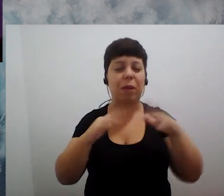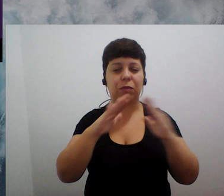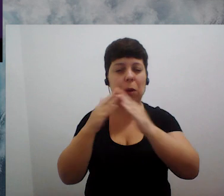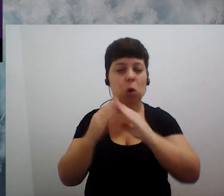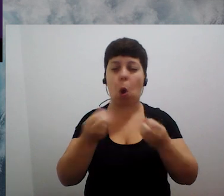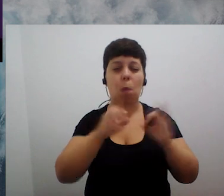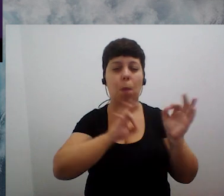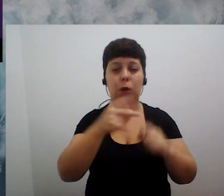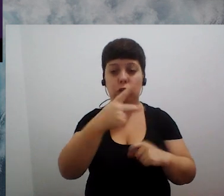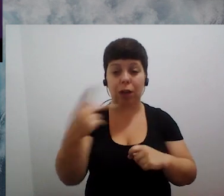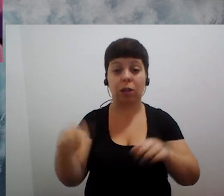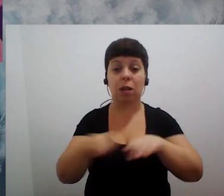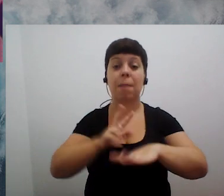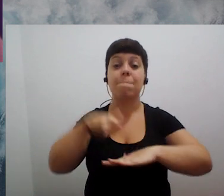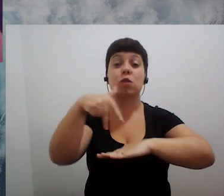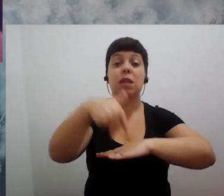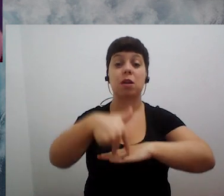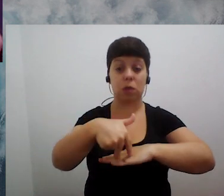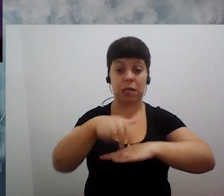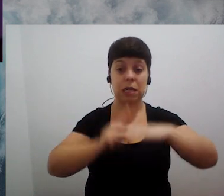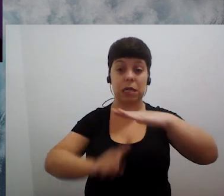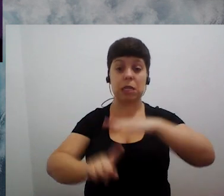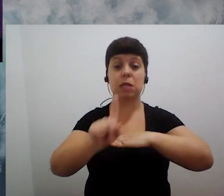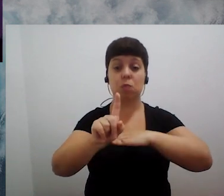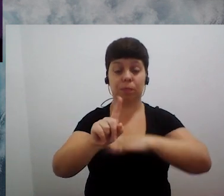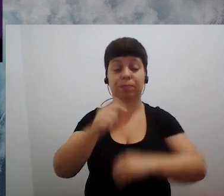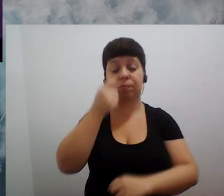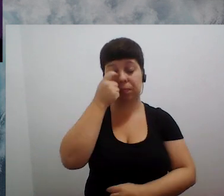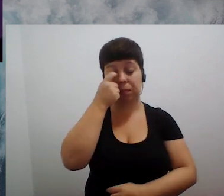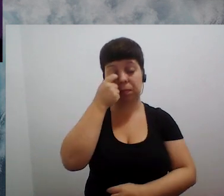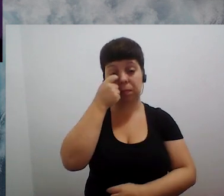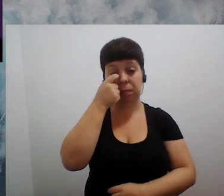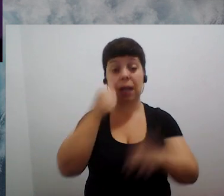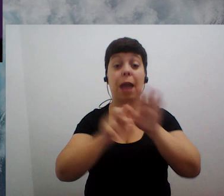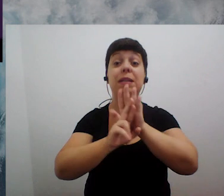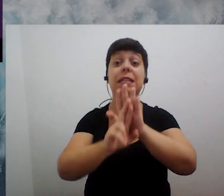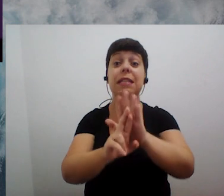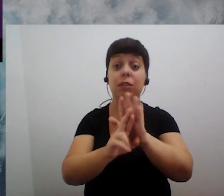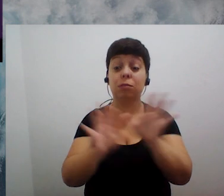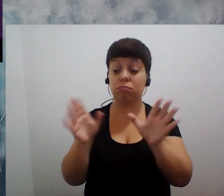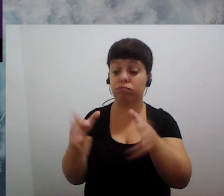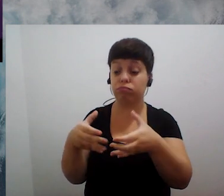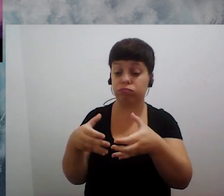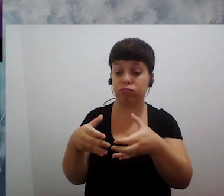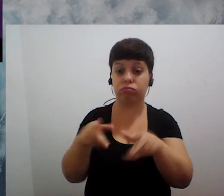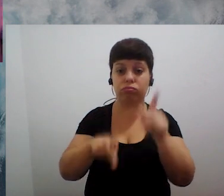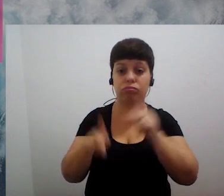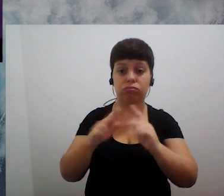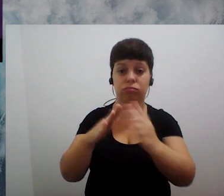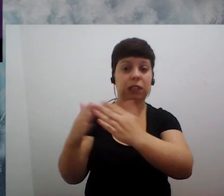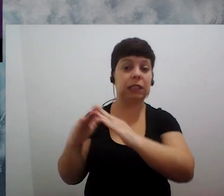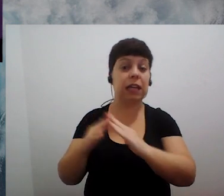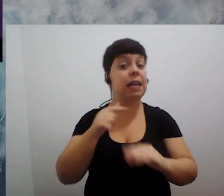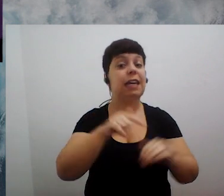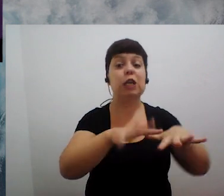seus projetos, o protagonismo para a sustentabilidade ambiental, a representatividade das populações de periferia e qual